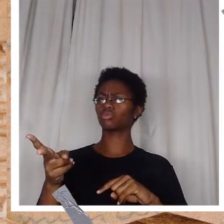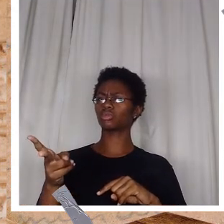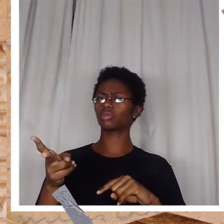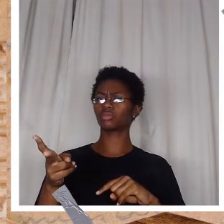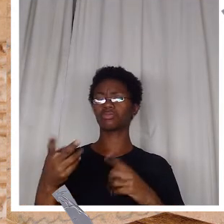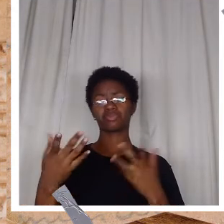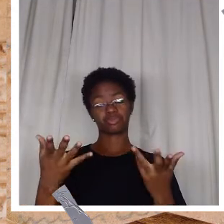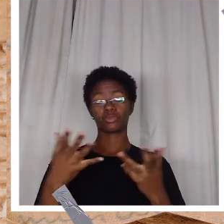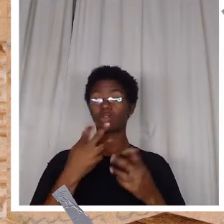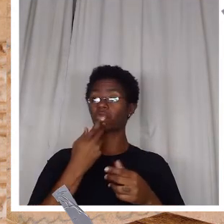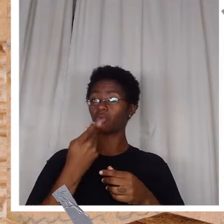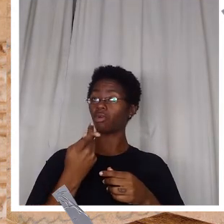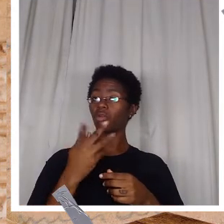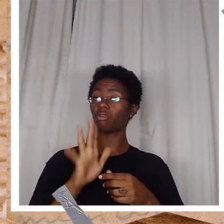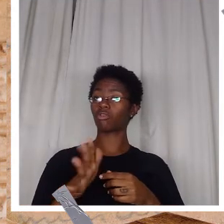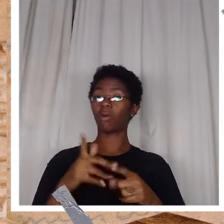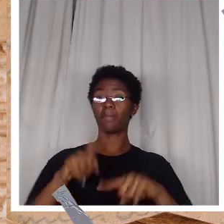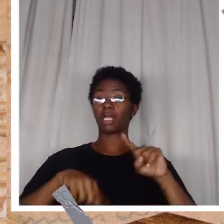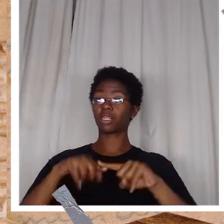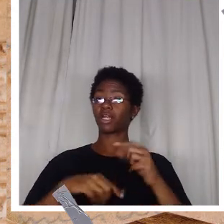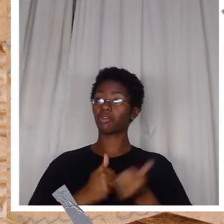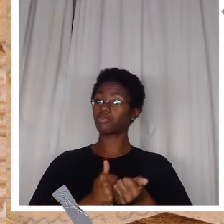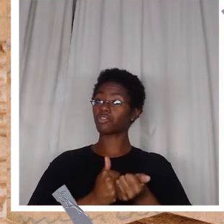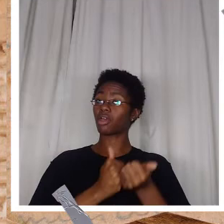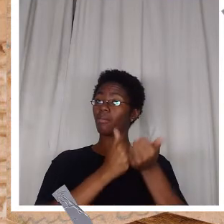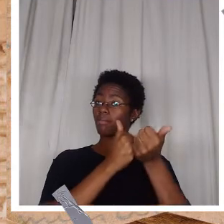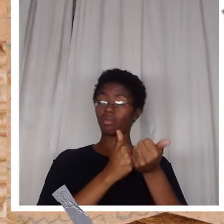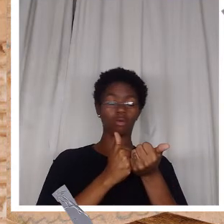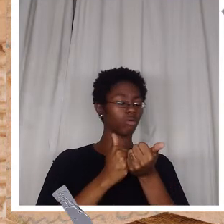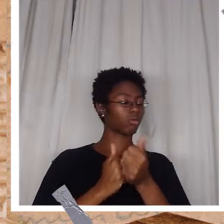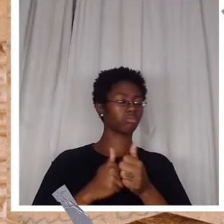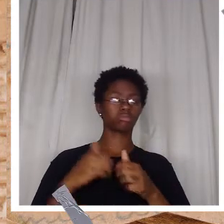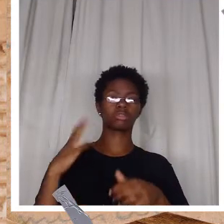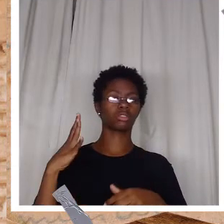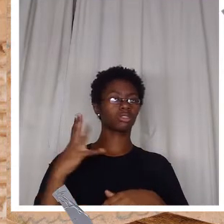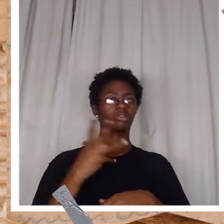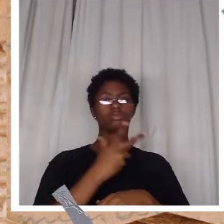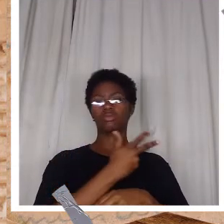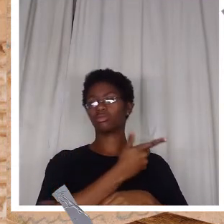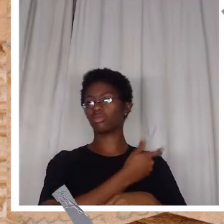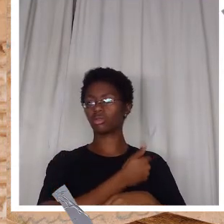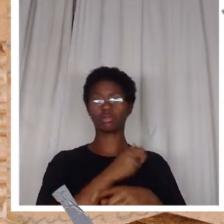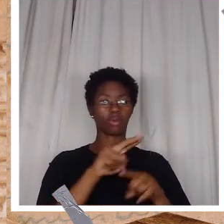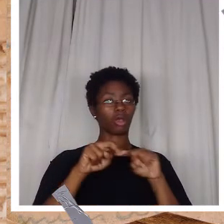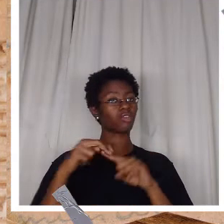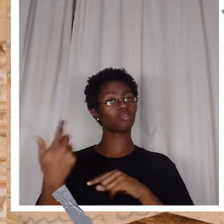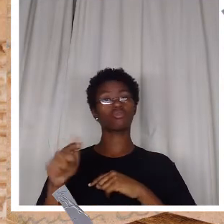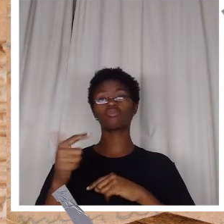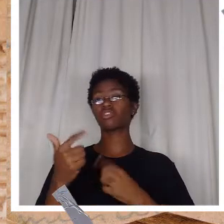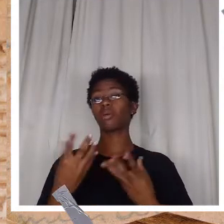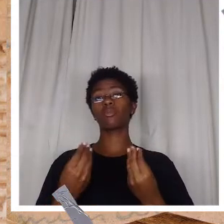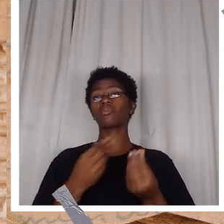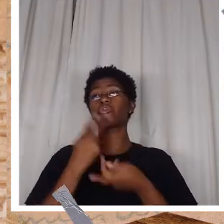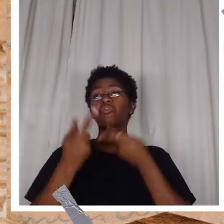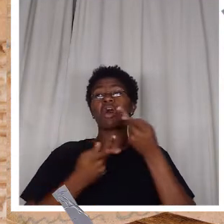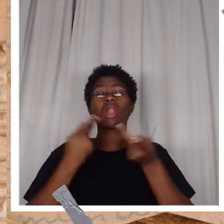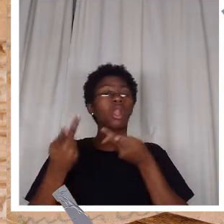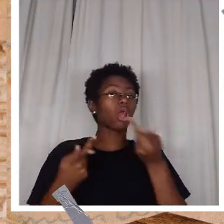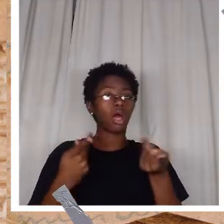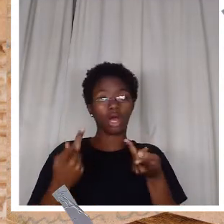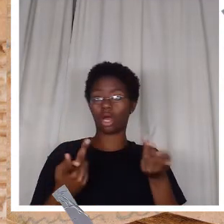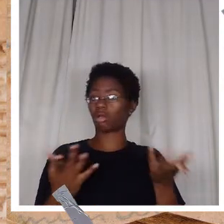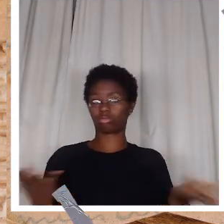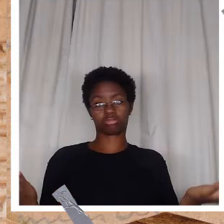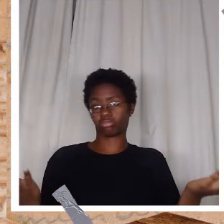disse, foi um material de apoio sustentável naquela época, que a gente não tinha muito o que falar, foi um